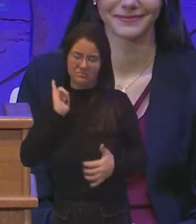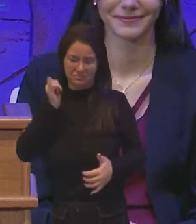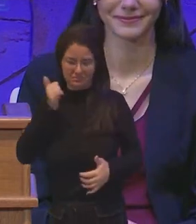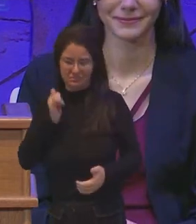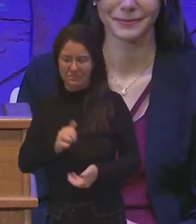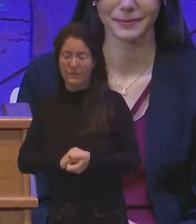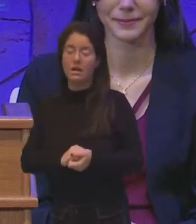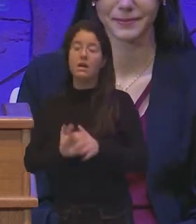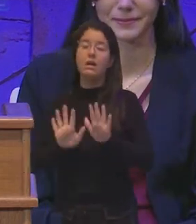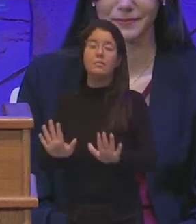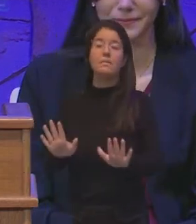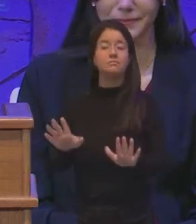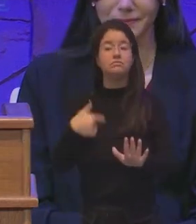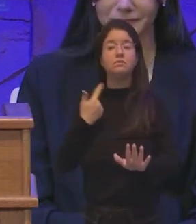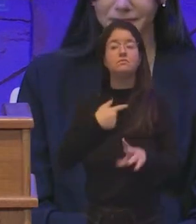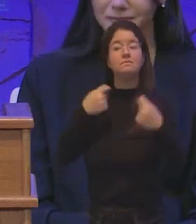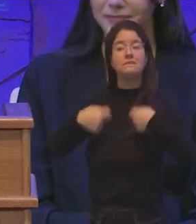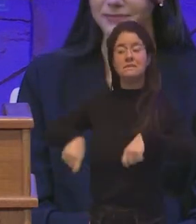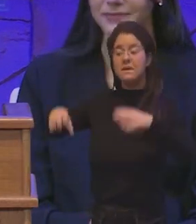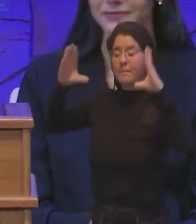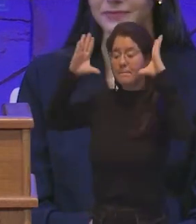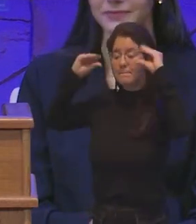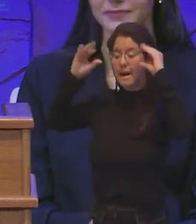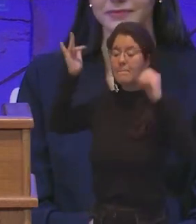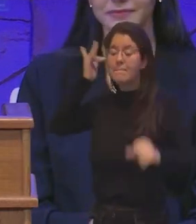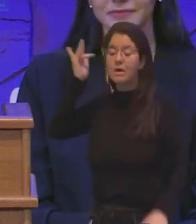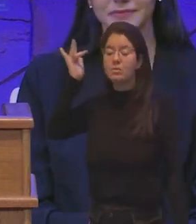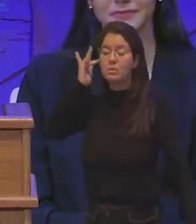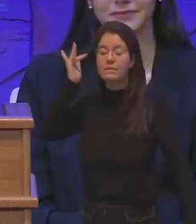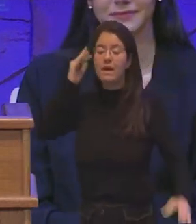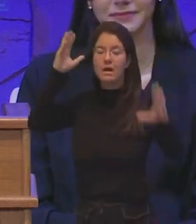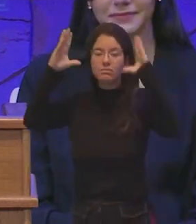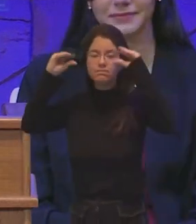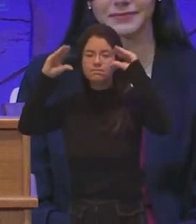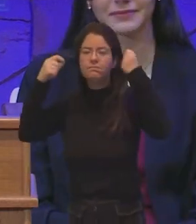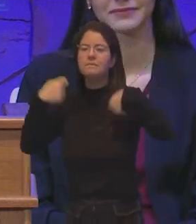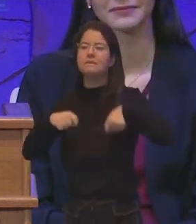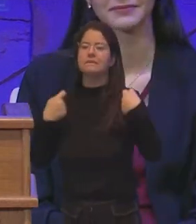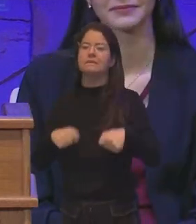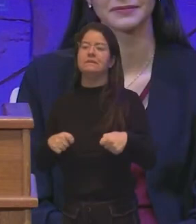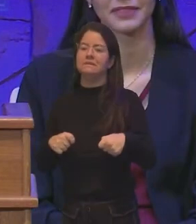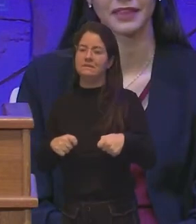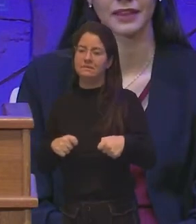Mas se possamos ainda assim, com maturidade, preservarmos